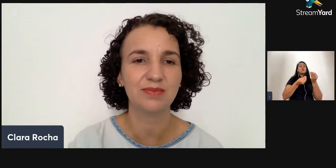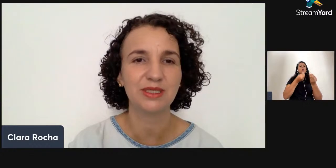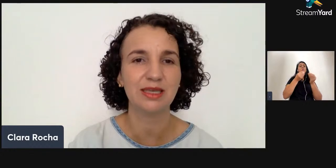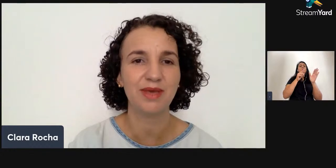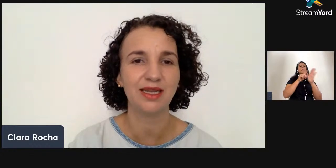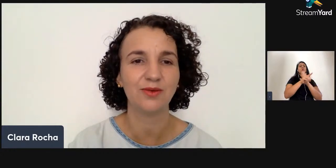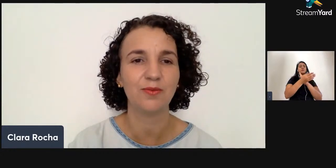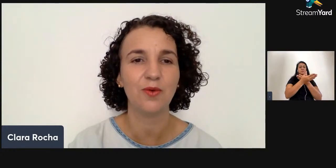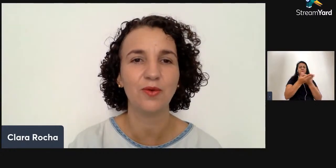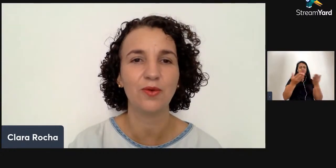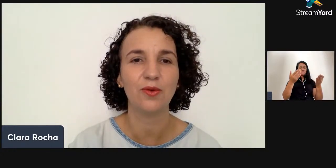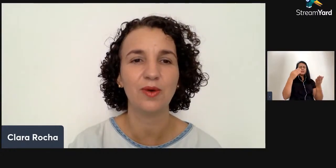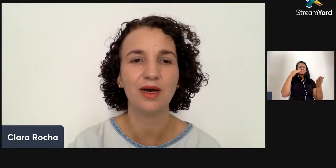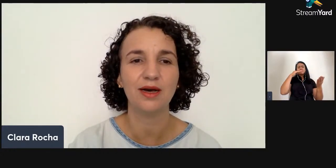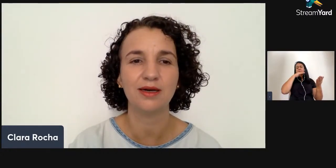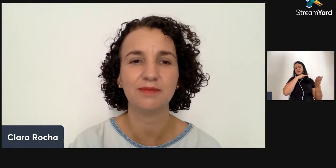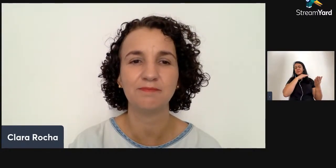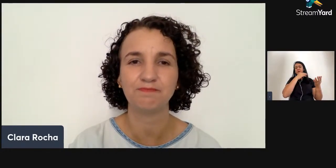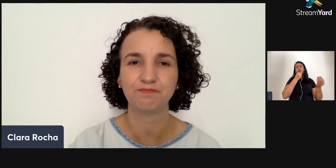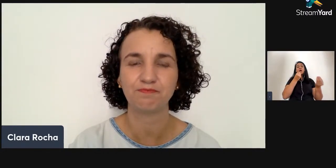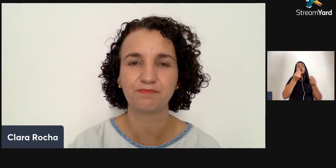para vocês perceberem um pouco